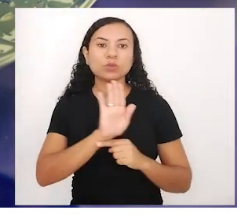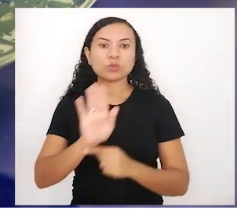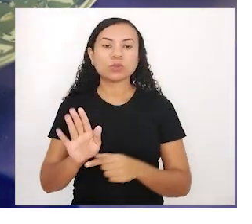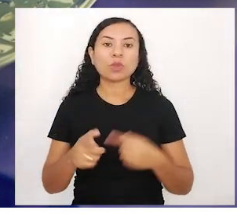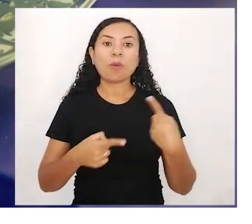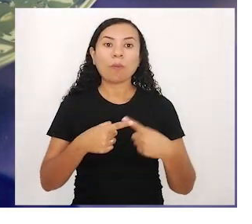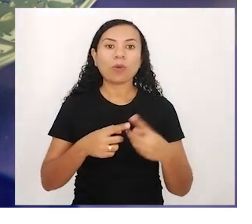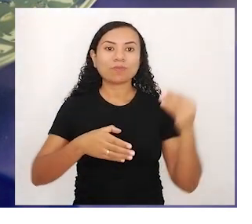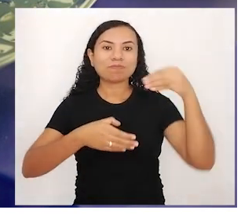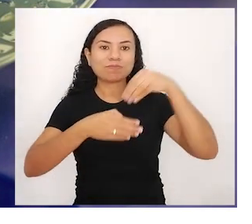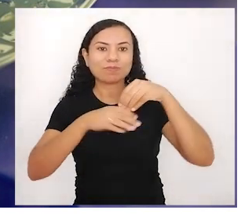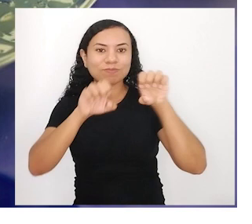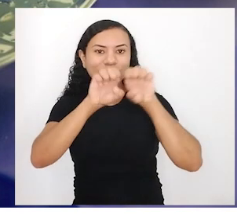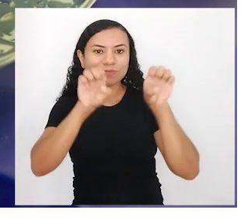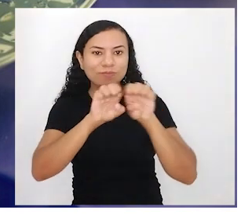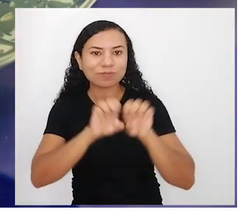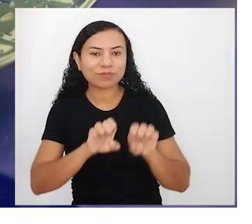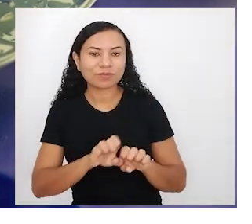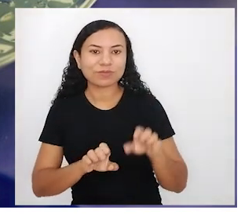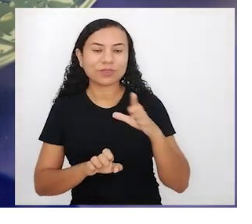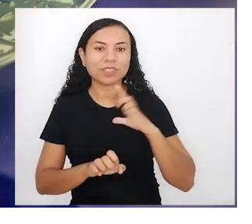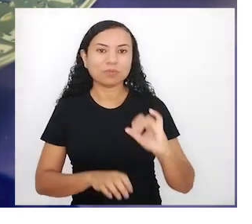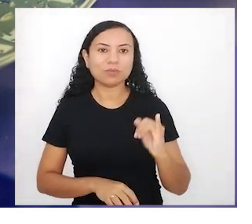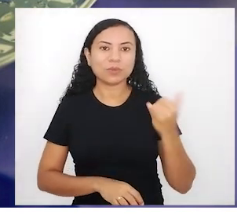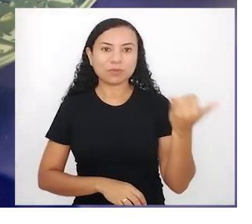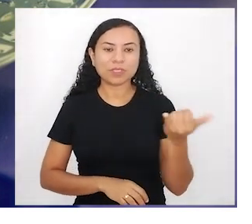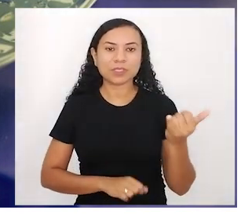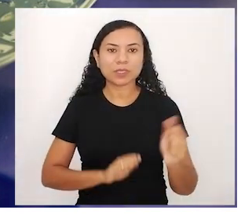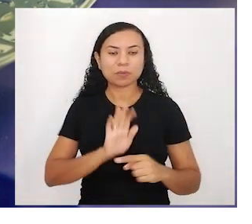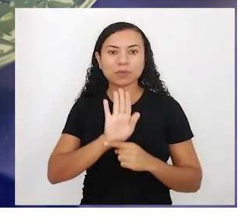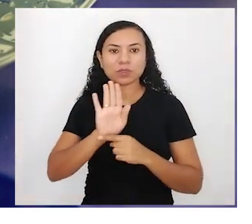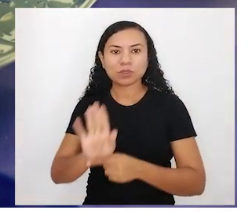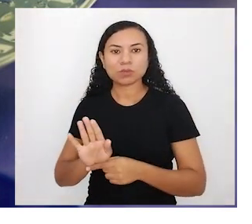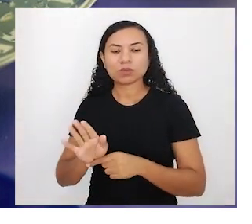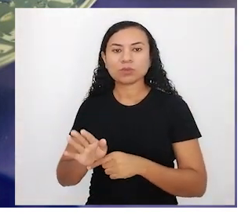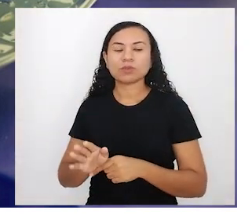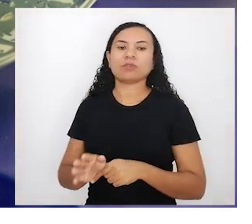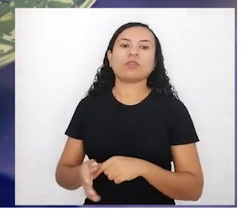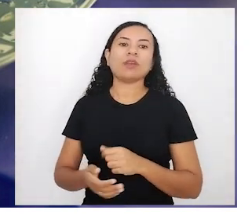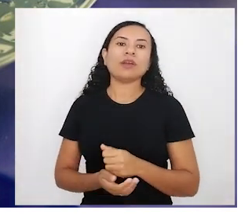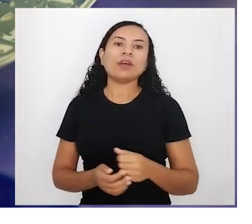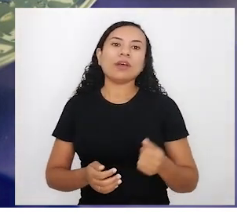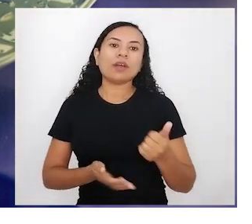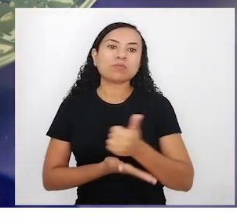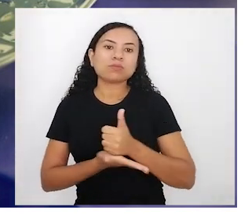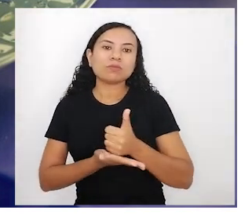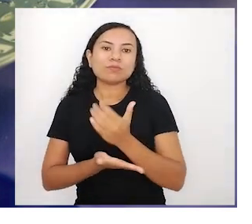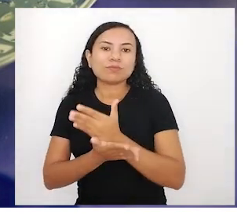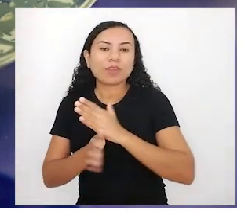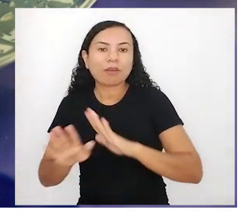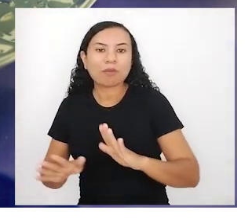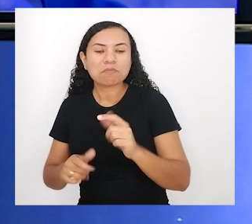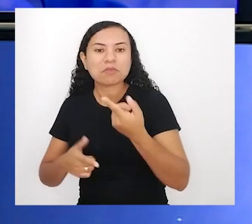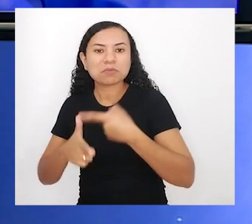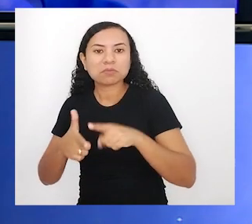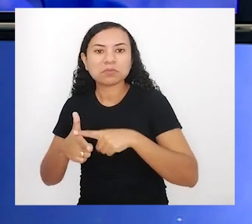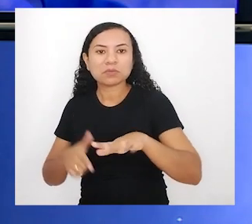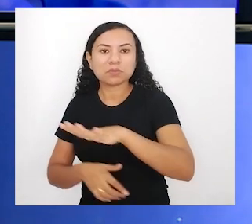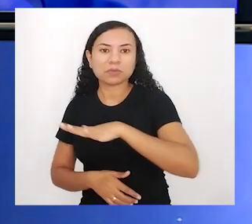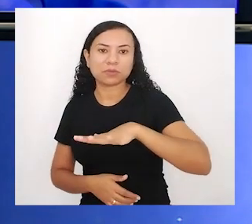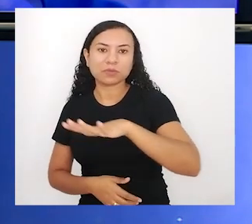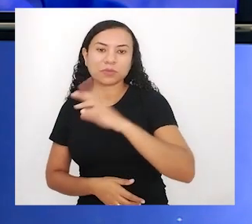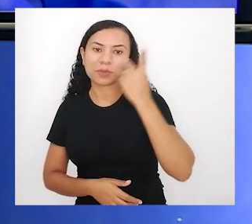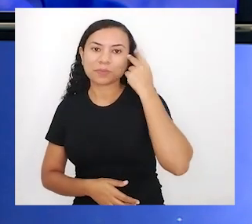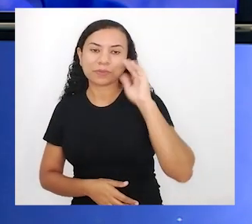de utilizar esses contaminantes como fonte de carbono e energia. E aí você tem a remediação desse local totalmente de